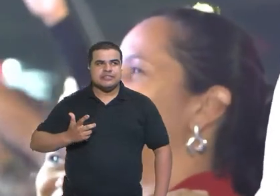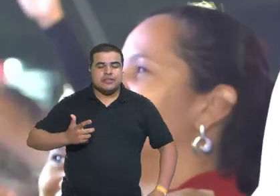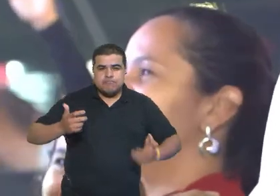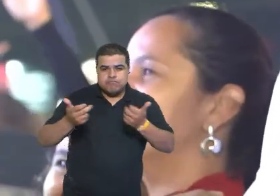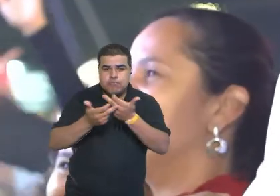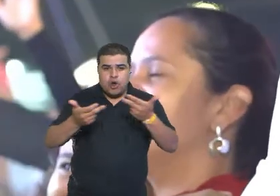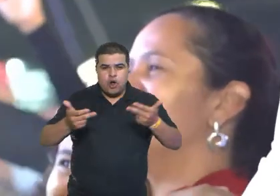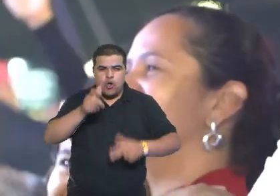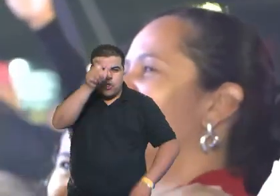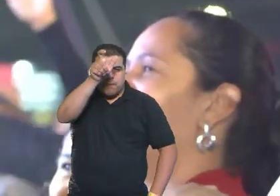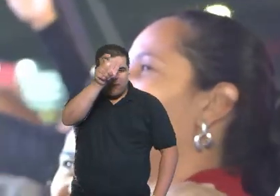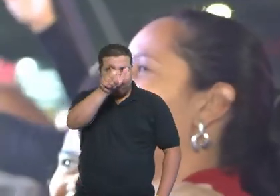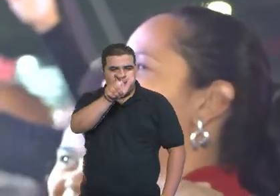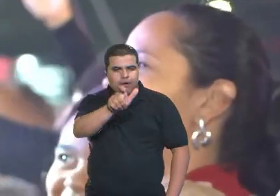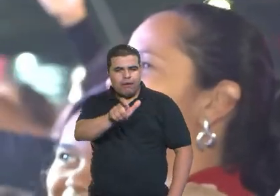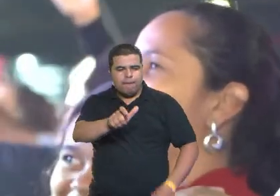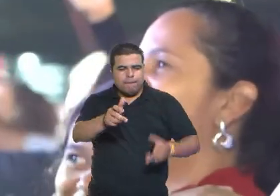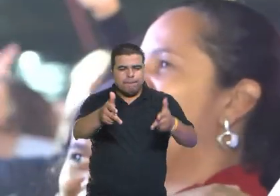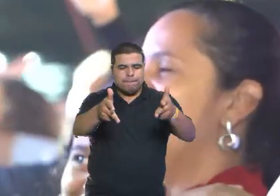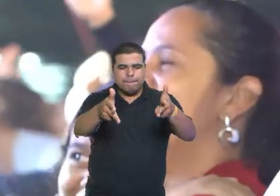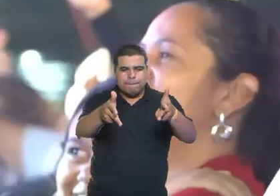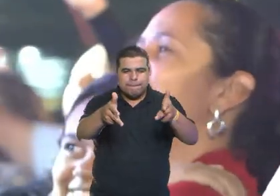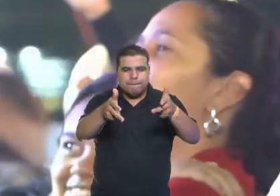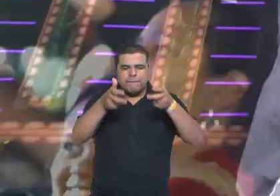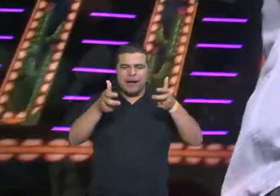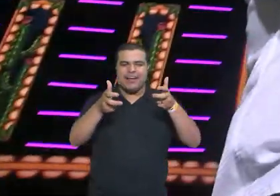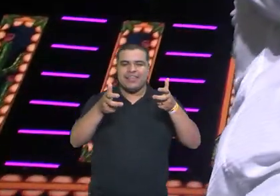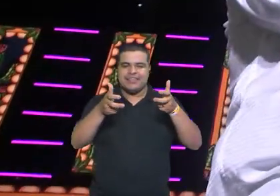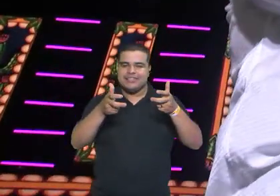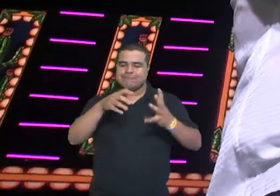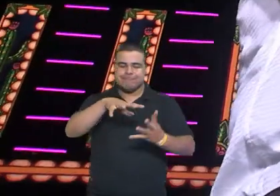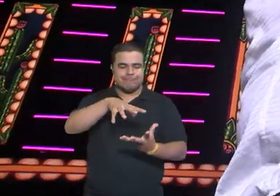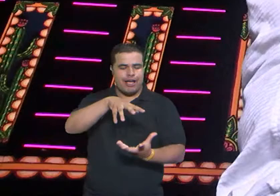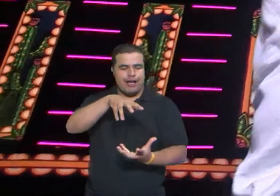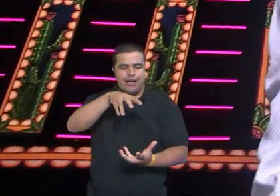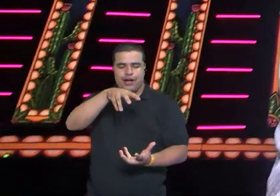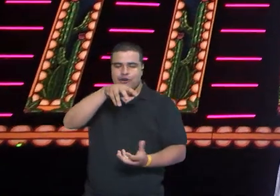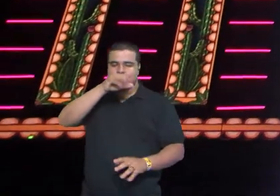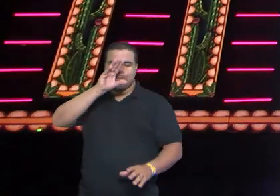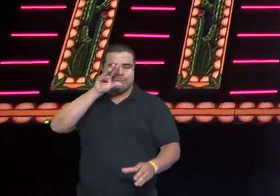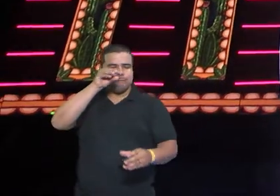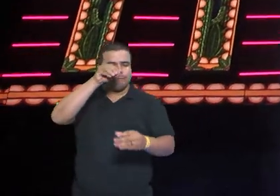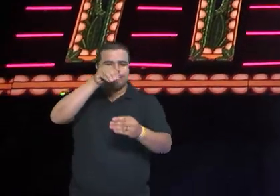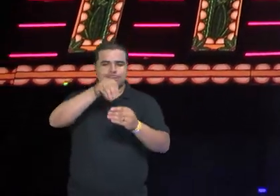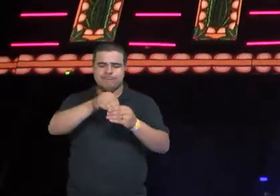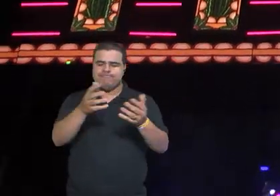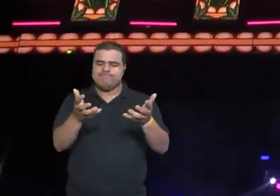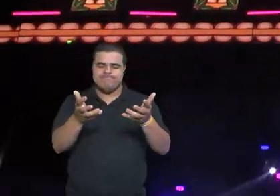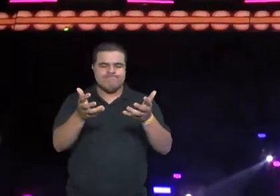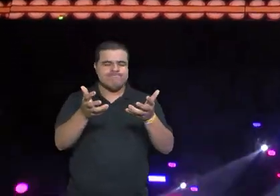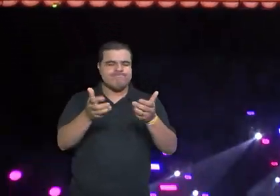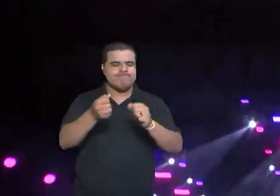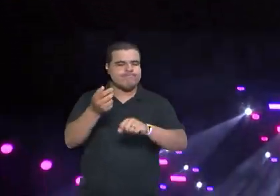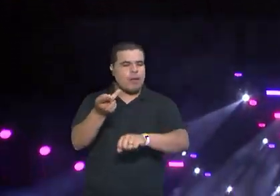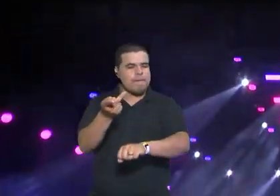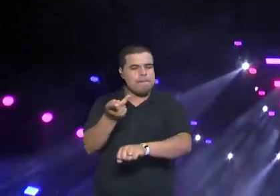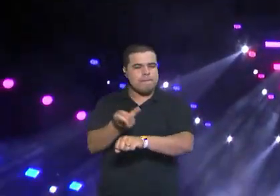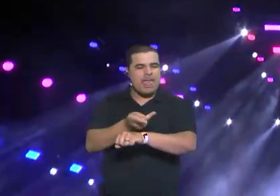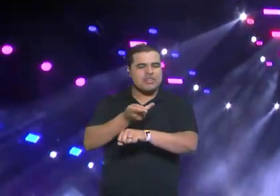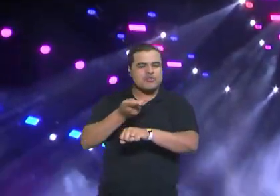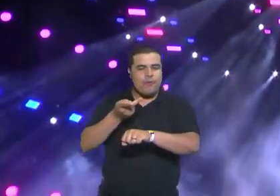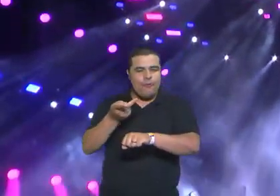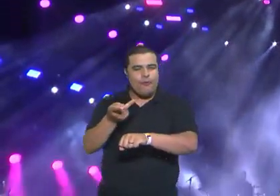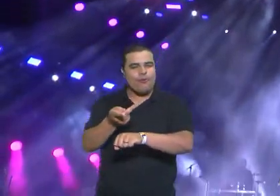eu posso adorar sua alma é o bem que nunca é